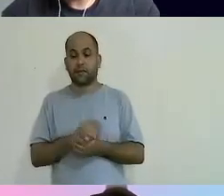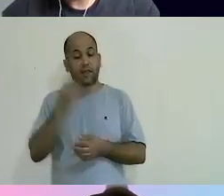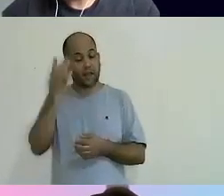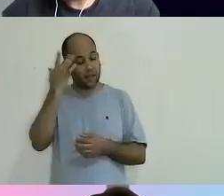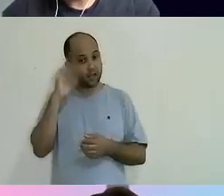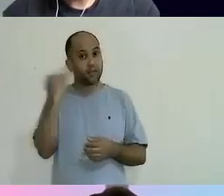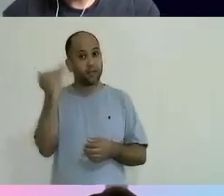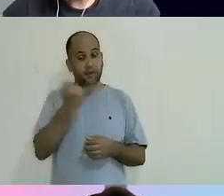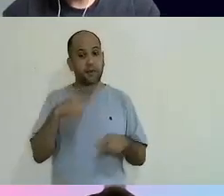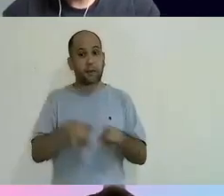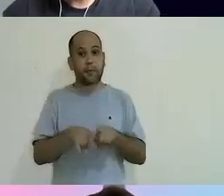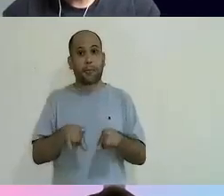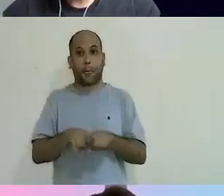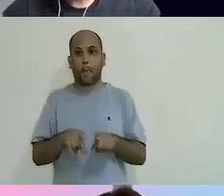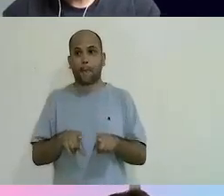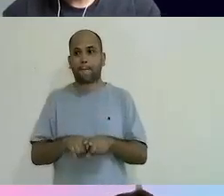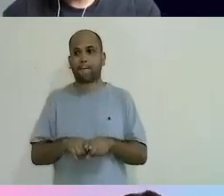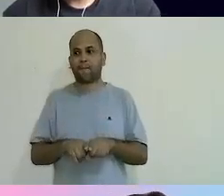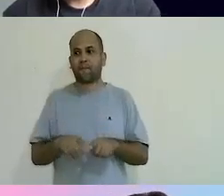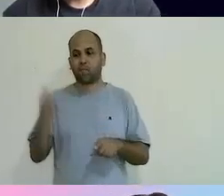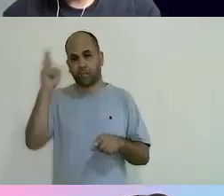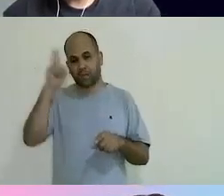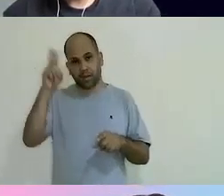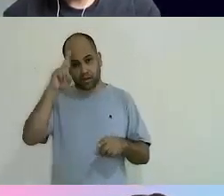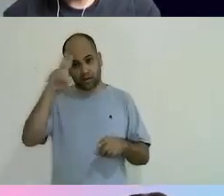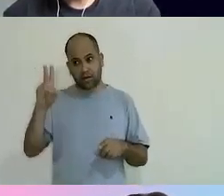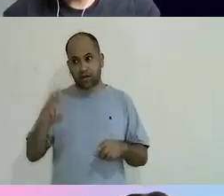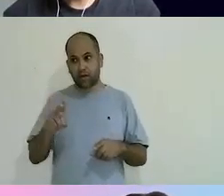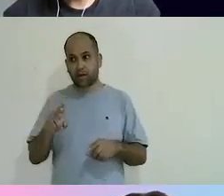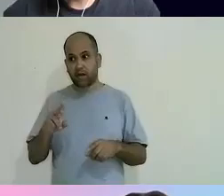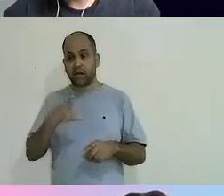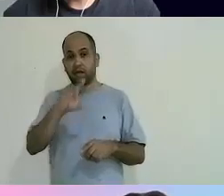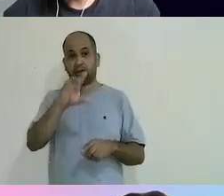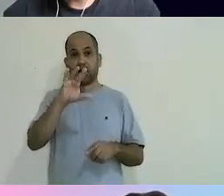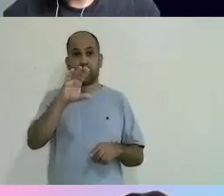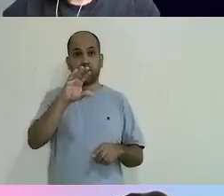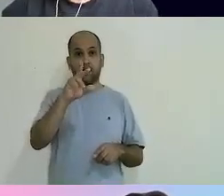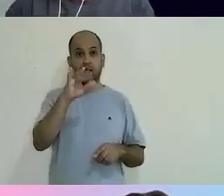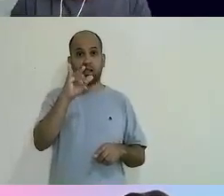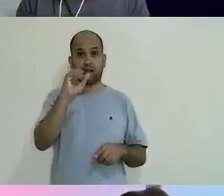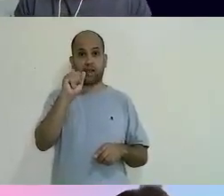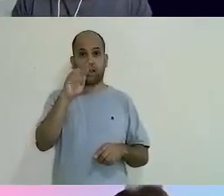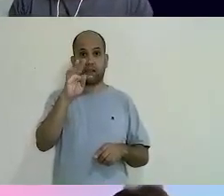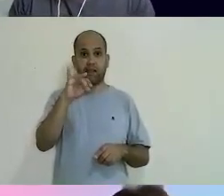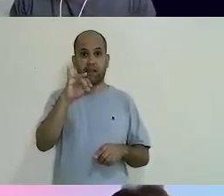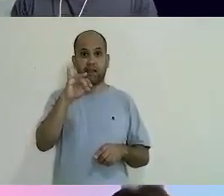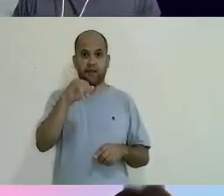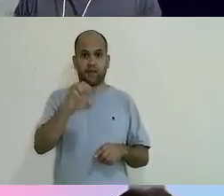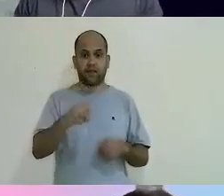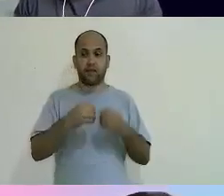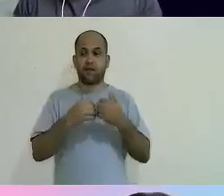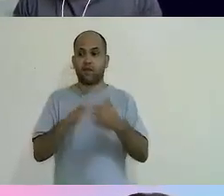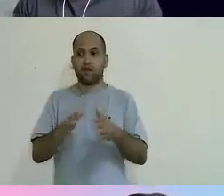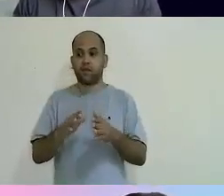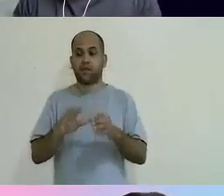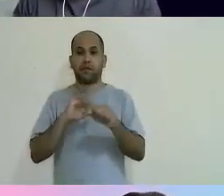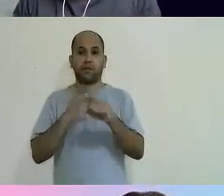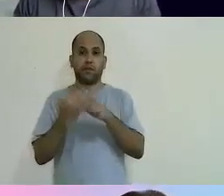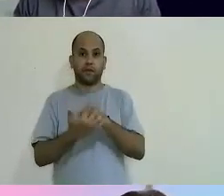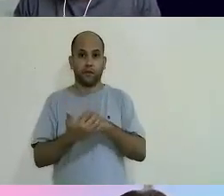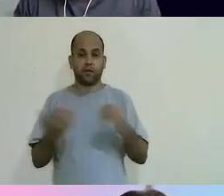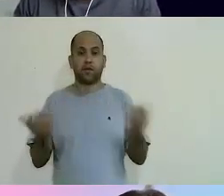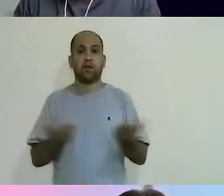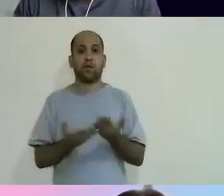né, Lucas, pegando um gancho da história da criatividade. Né? Acho que logo começou a pandemia, e hoje a gente está vivendo um